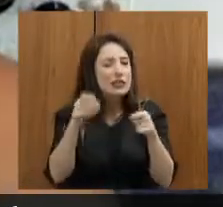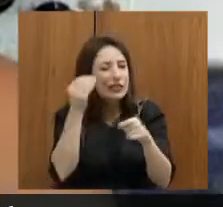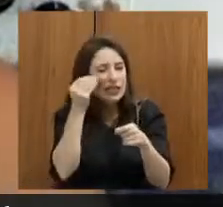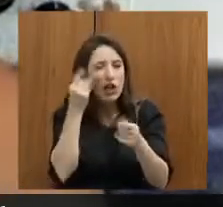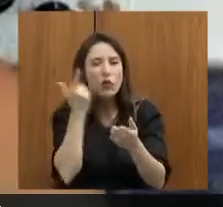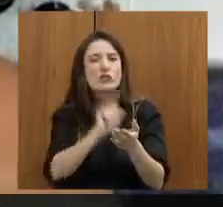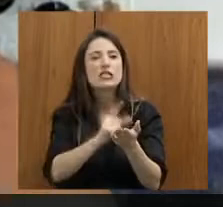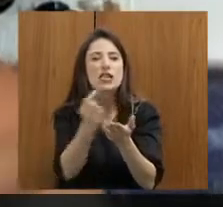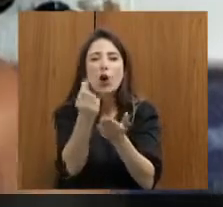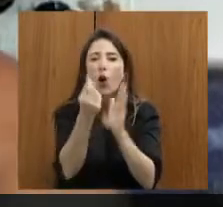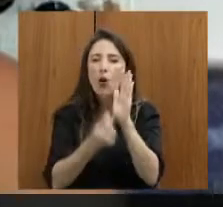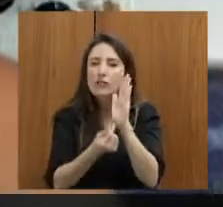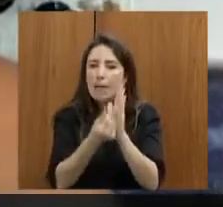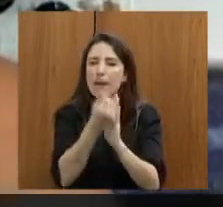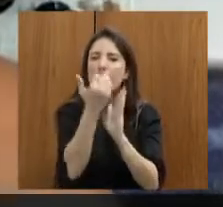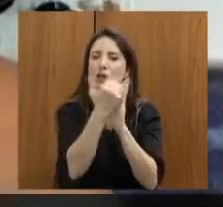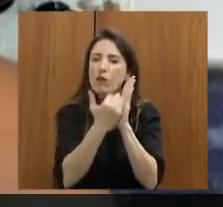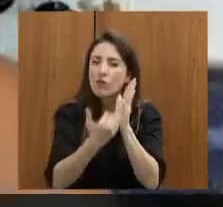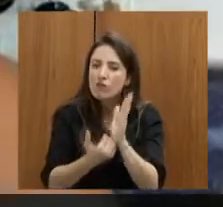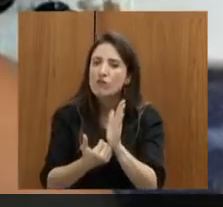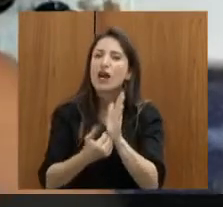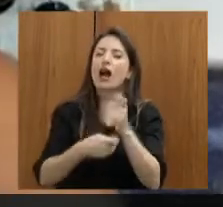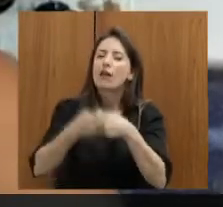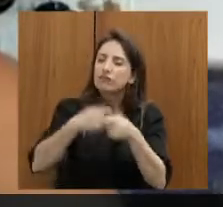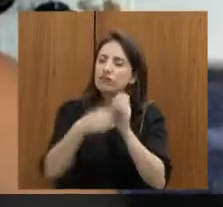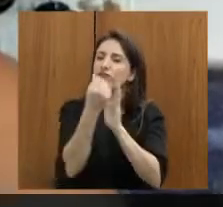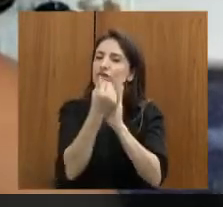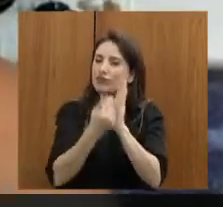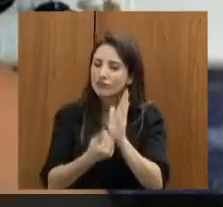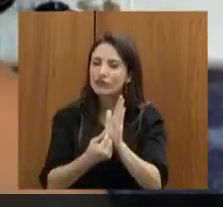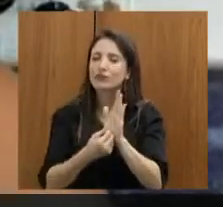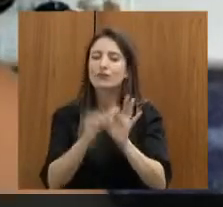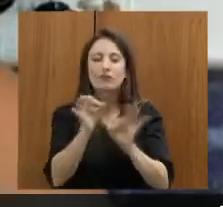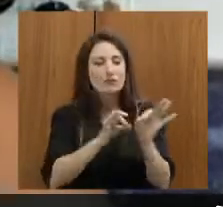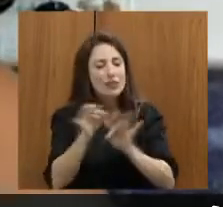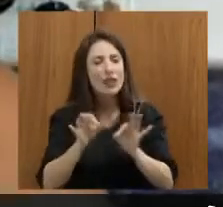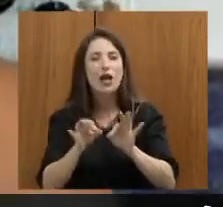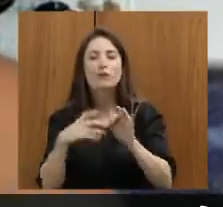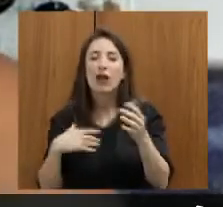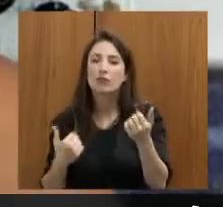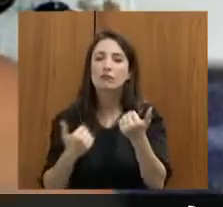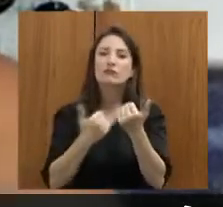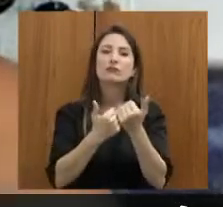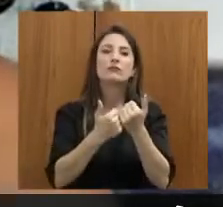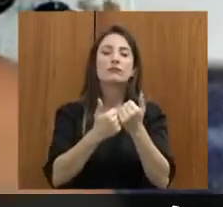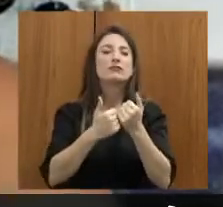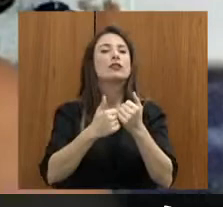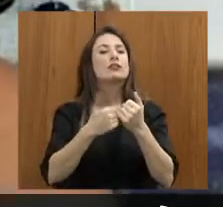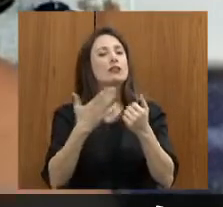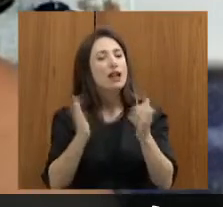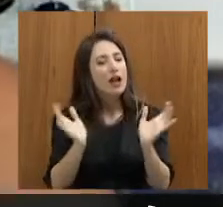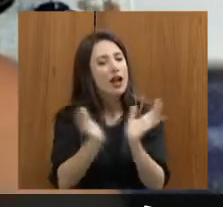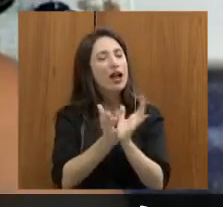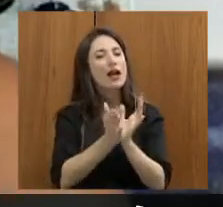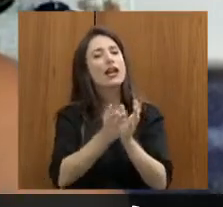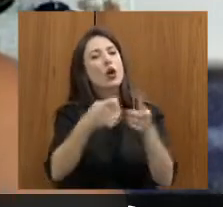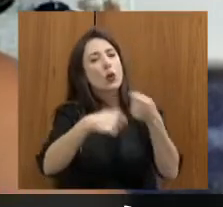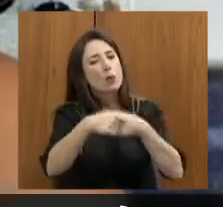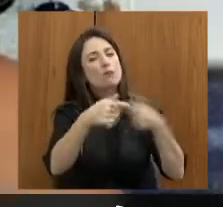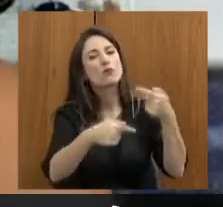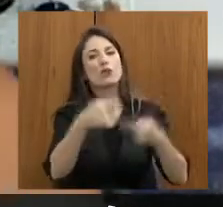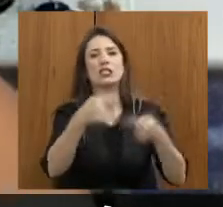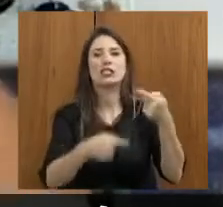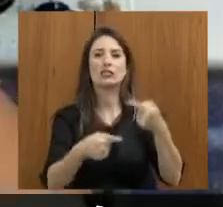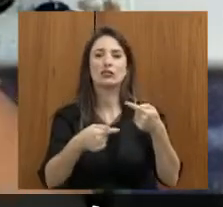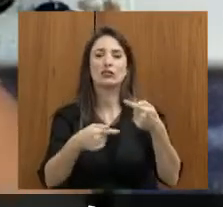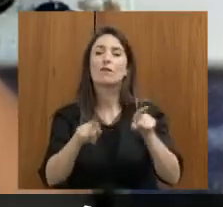estupra o Inter partidárias localizam os planos como instrumento de força e economia política e penetra em